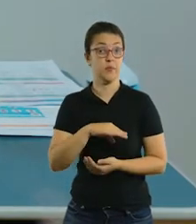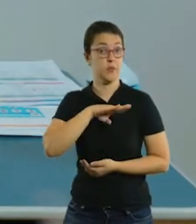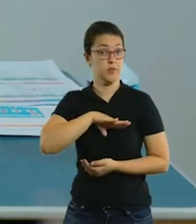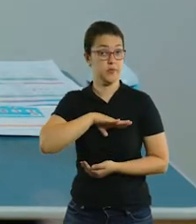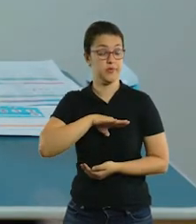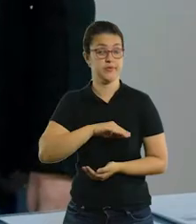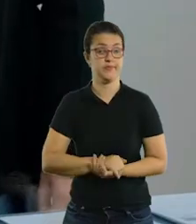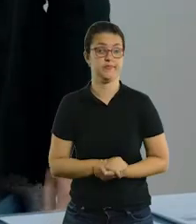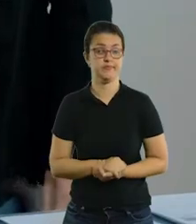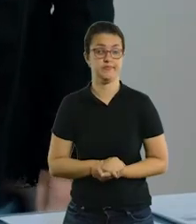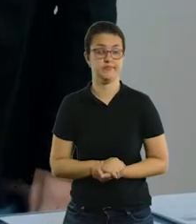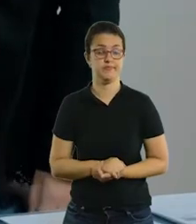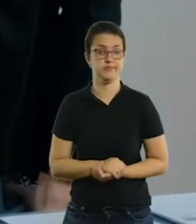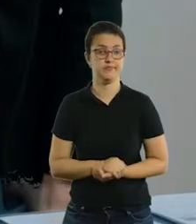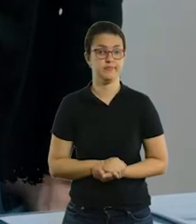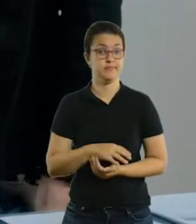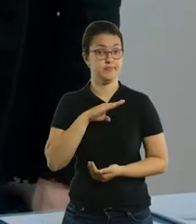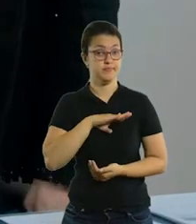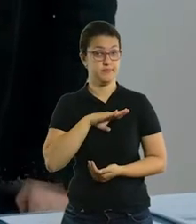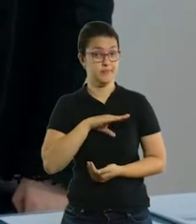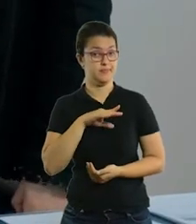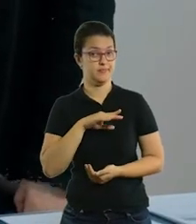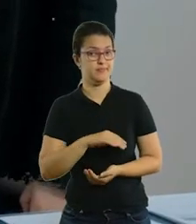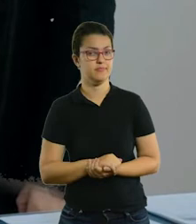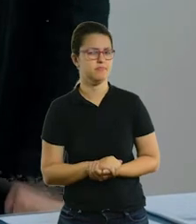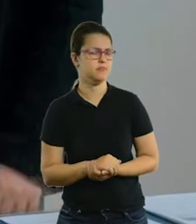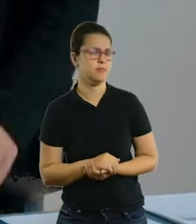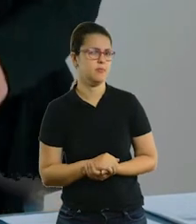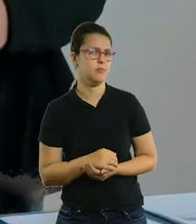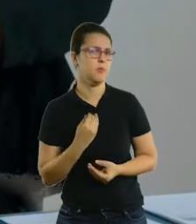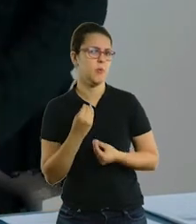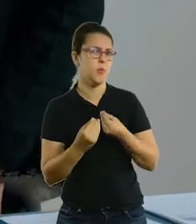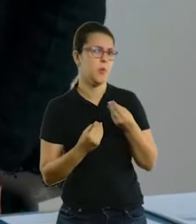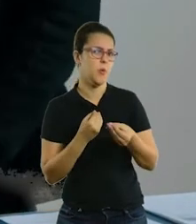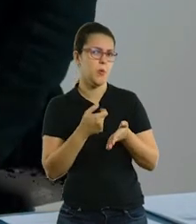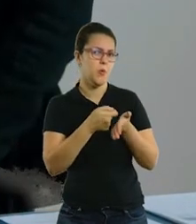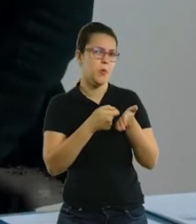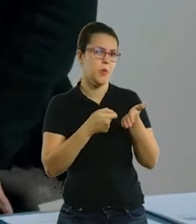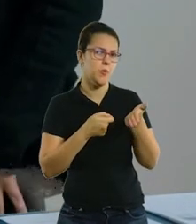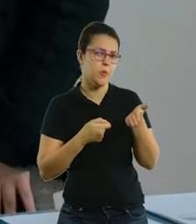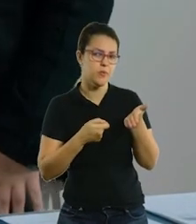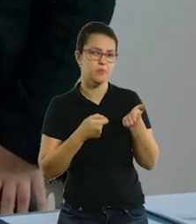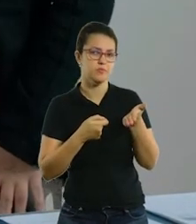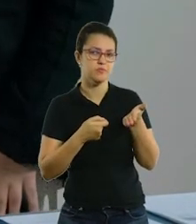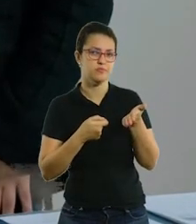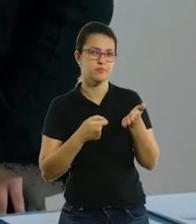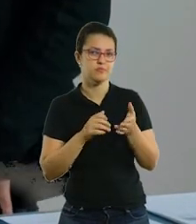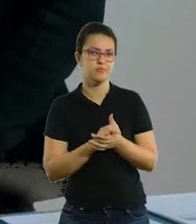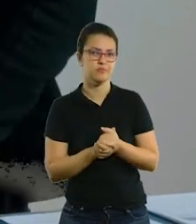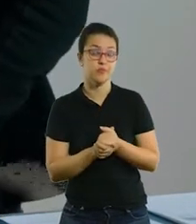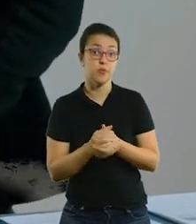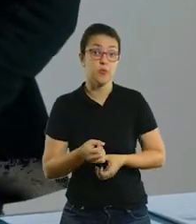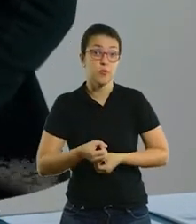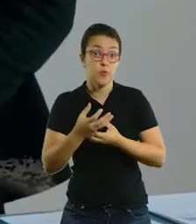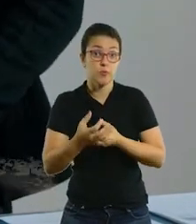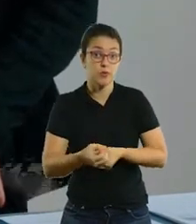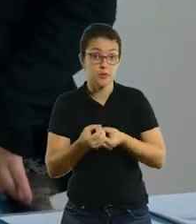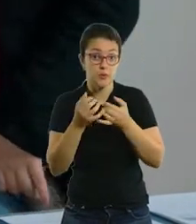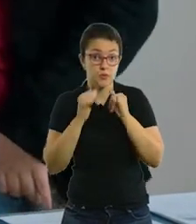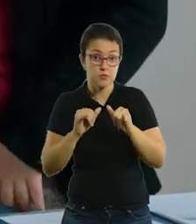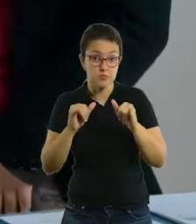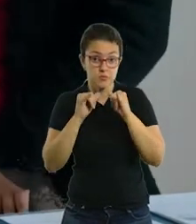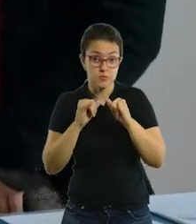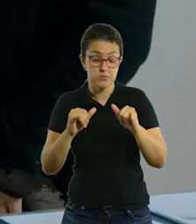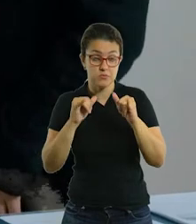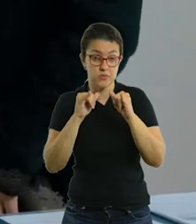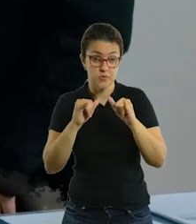língua portuguesa. Em língua portuguesa, hoje nós vamos tratar do gênero texto informativo. Nesse tempo de